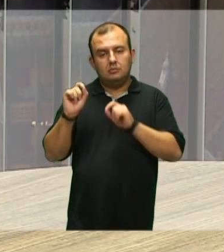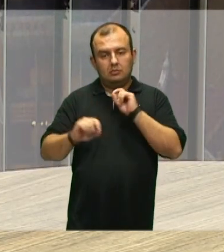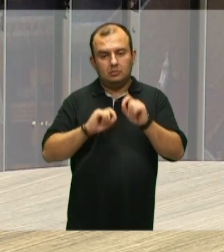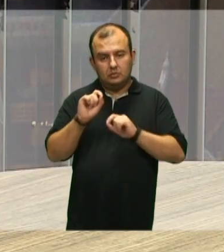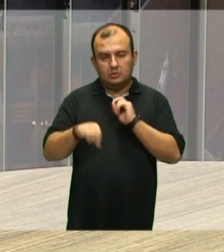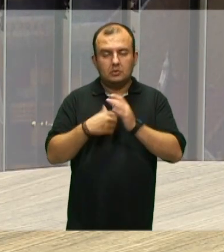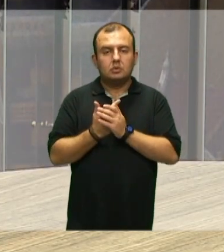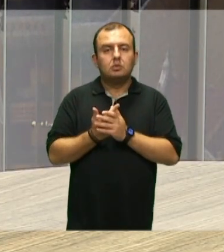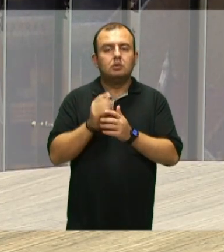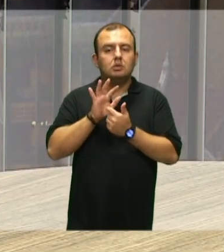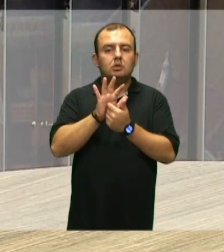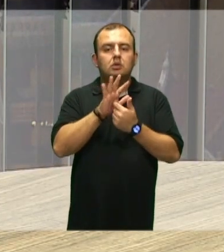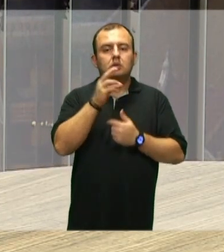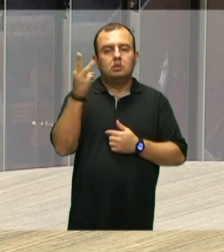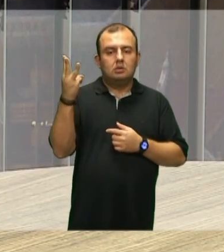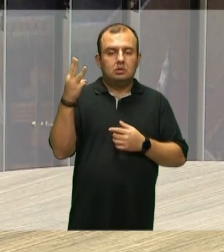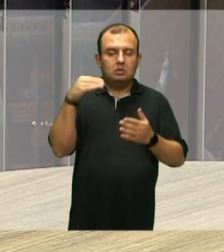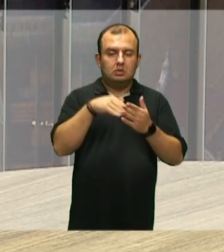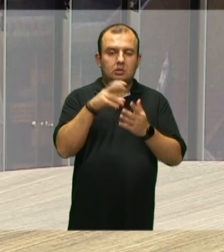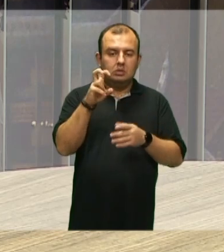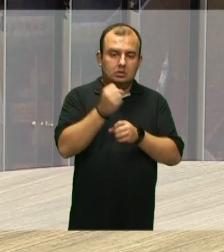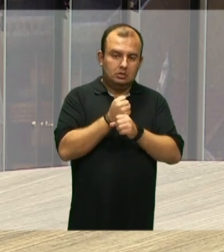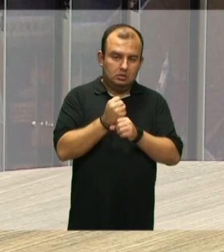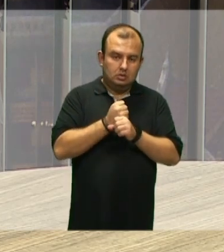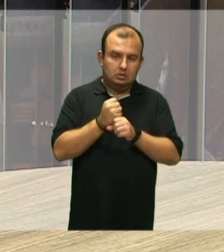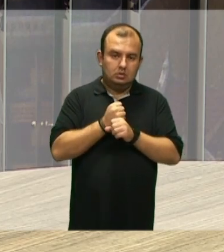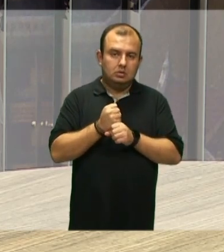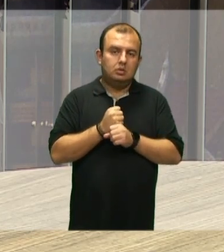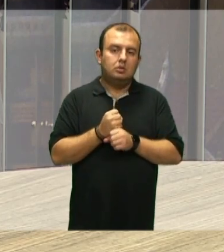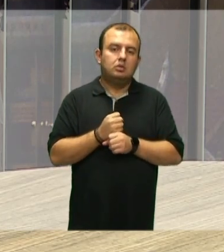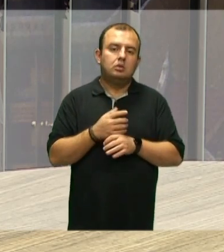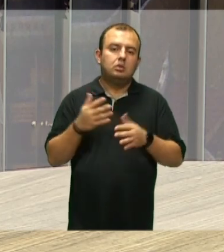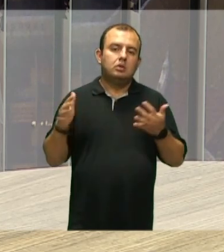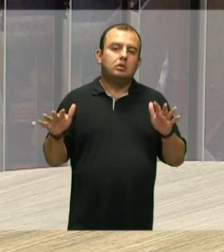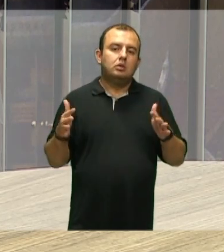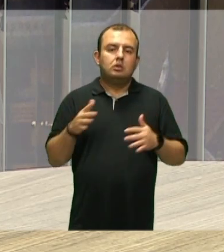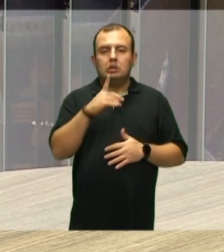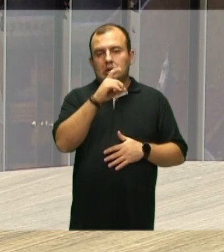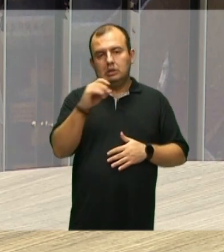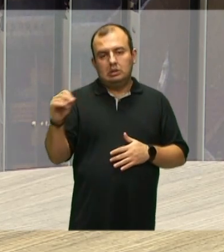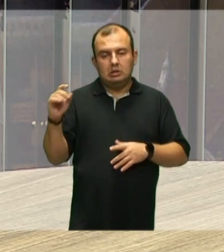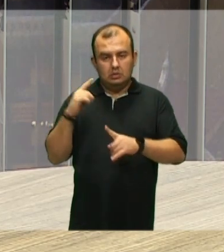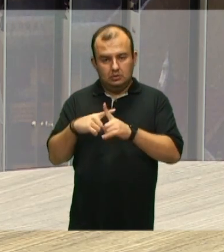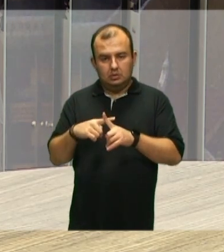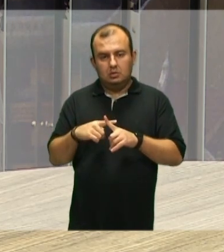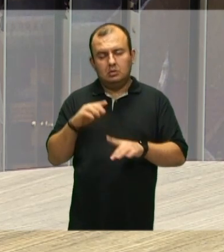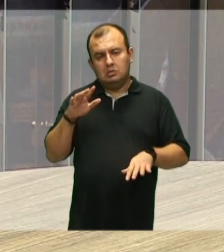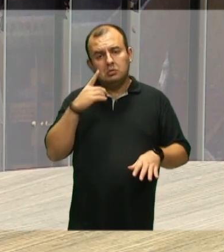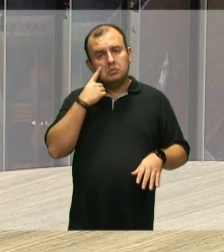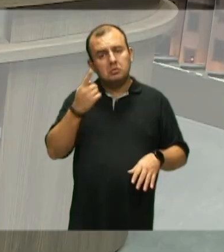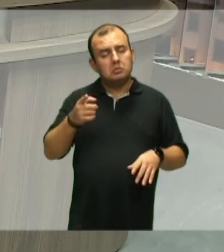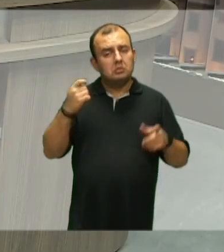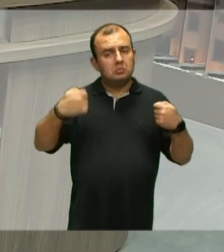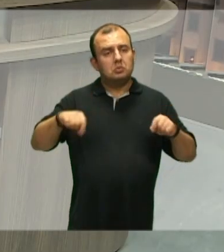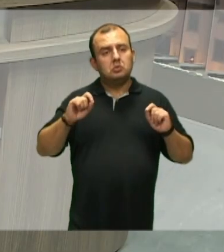durante esses 3 a 5 anos um espetáculo nosso cerca de 100 vezes ou mais, dependendo das demandas, né?